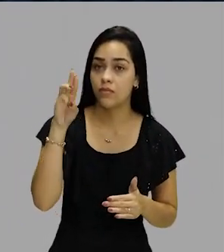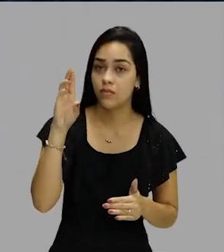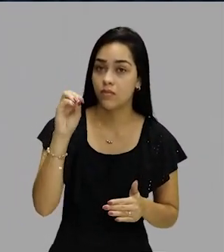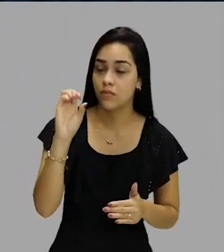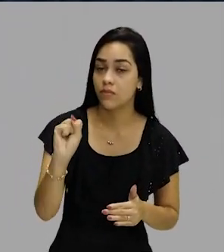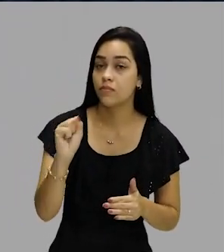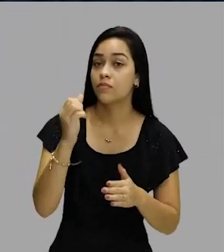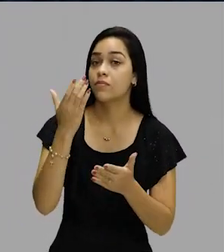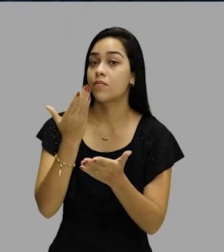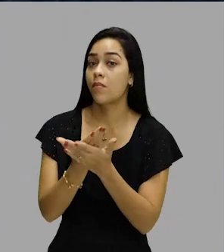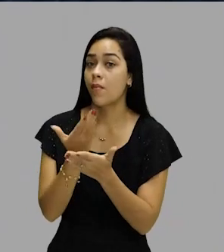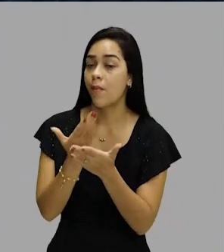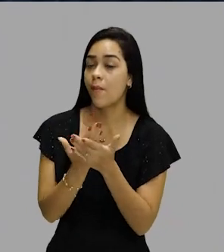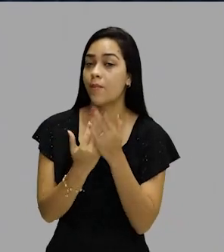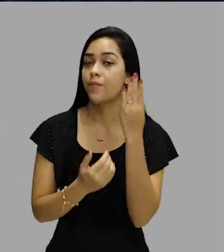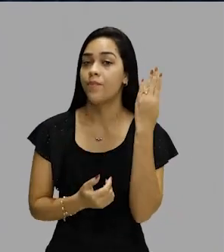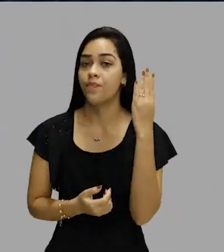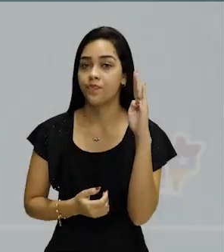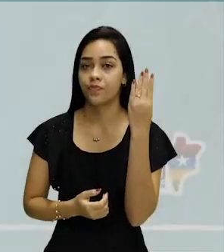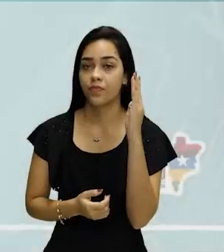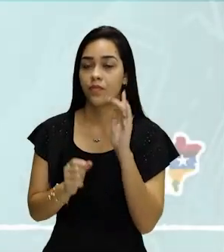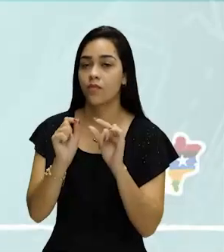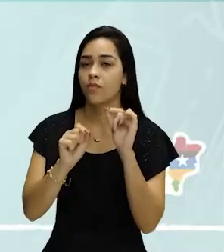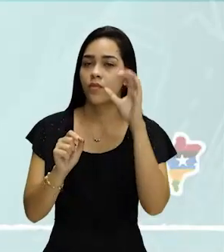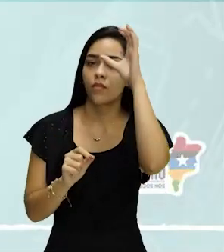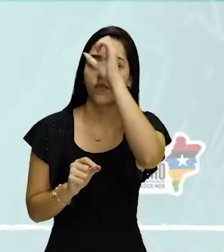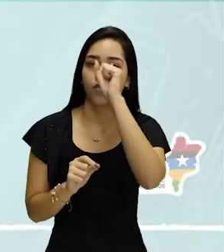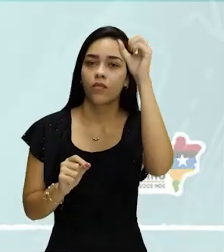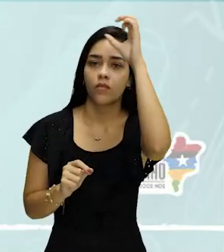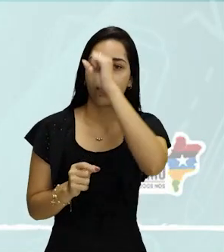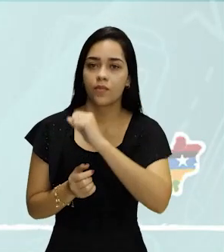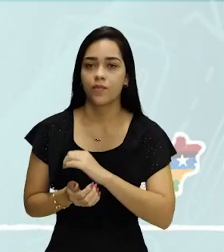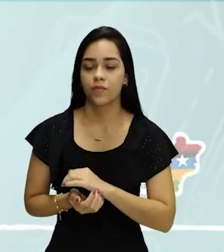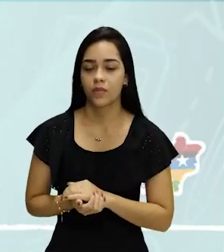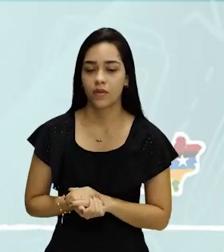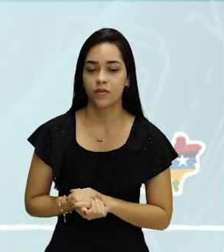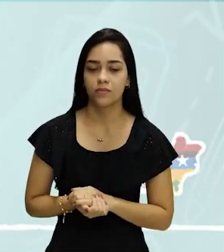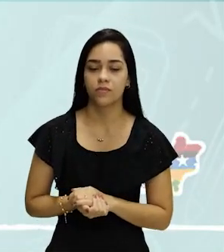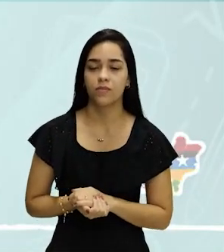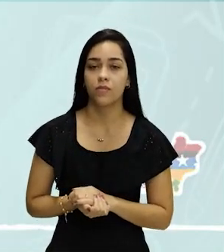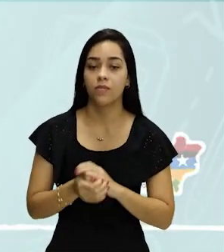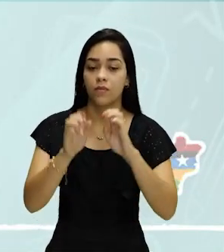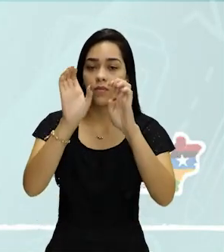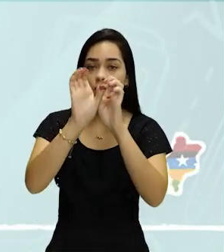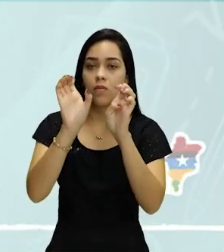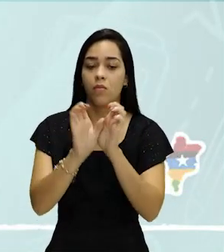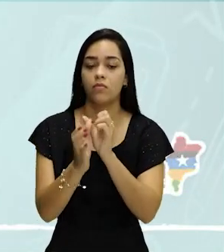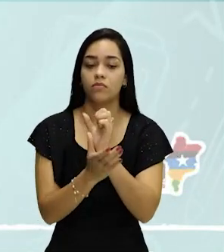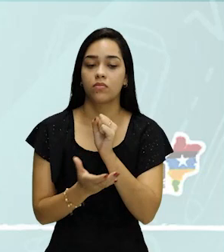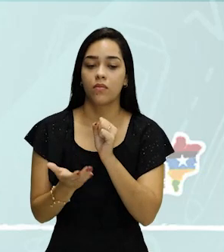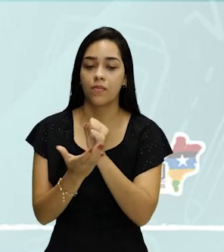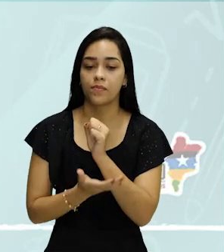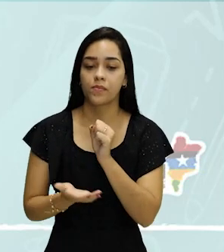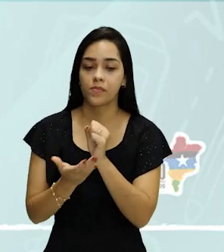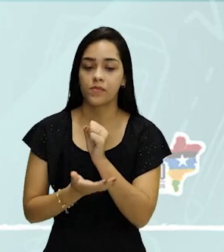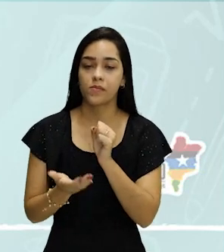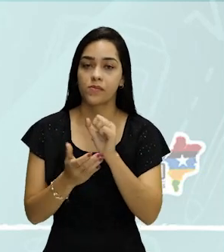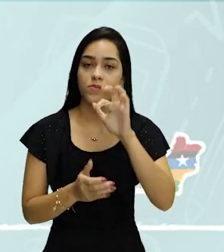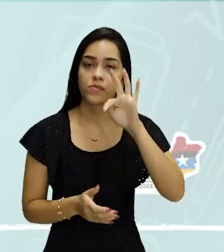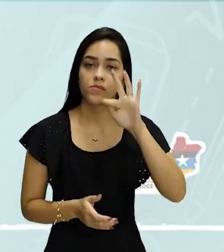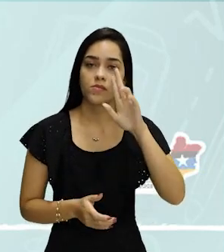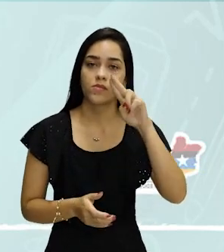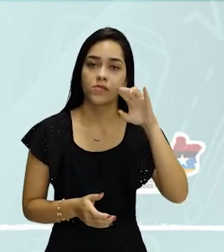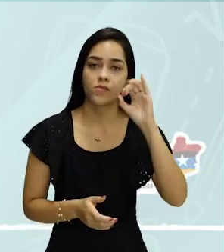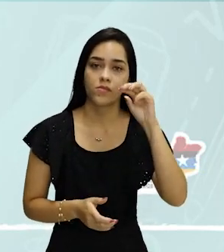aula de Biologia. E nessa aula nós vamos aprender um pouco sobre estruturas básicas e funcionamento dos tecidos, agora